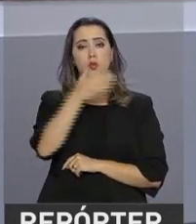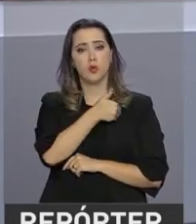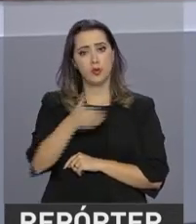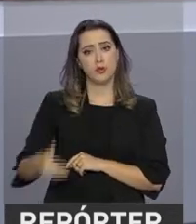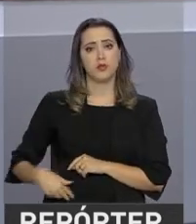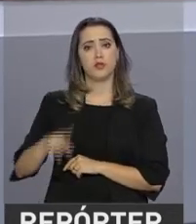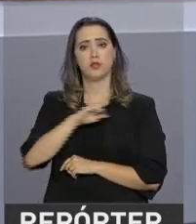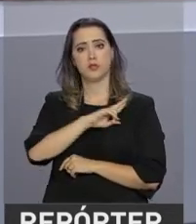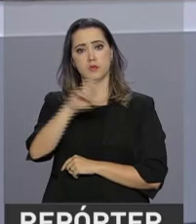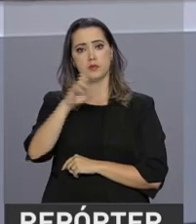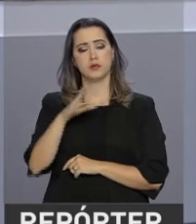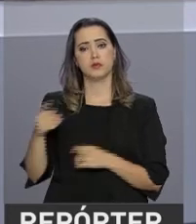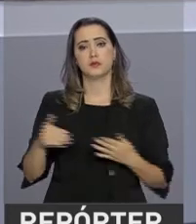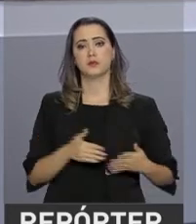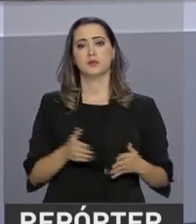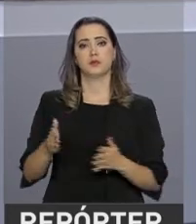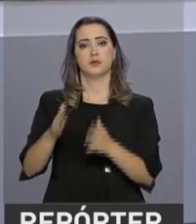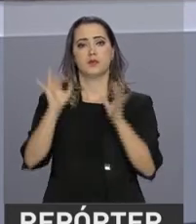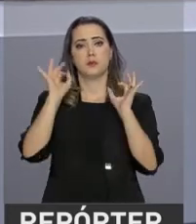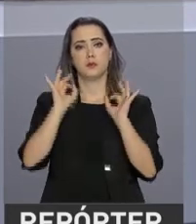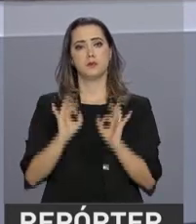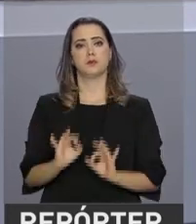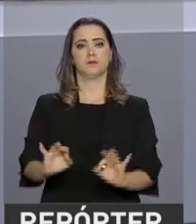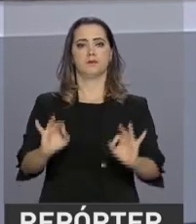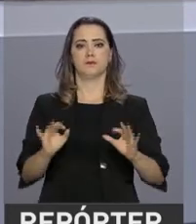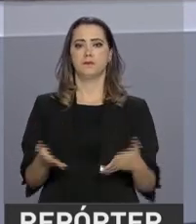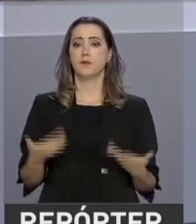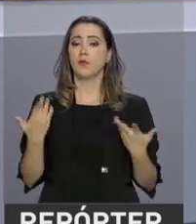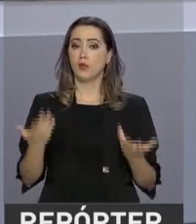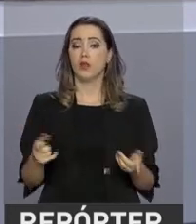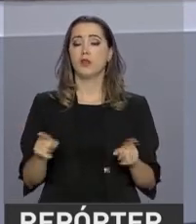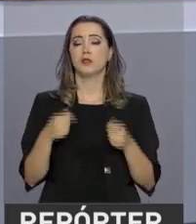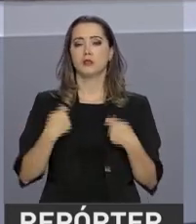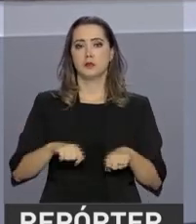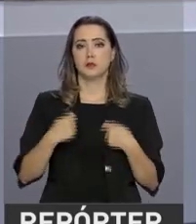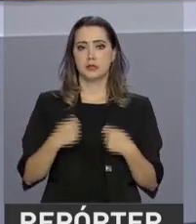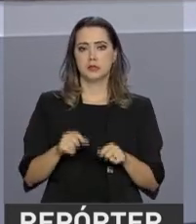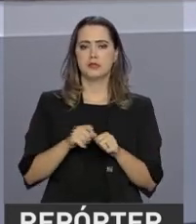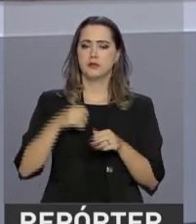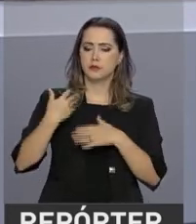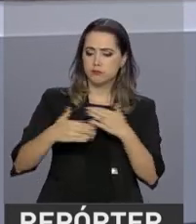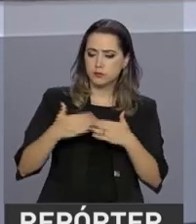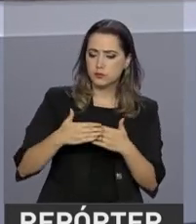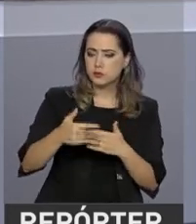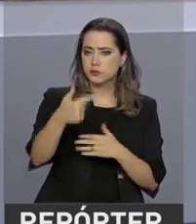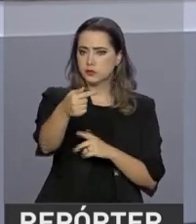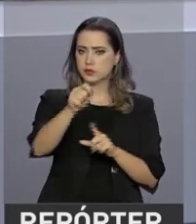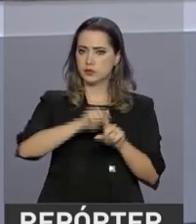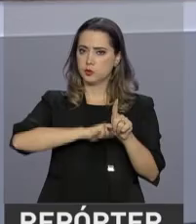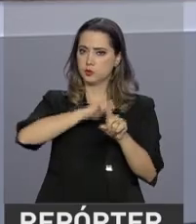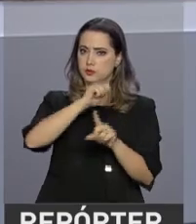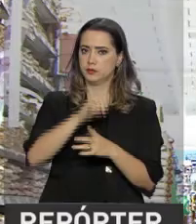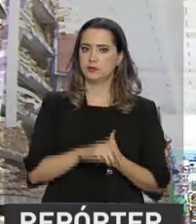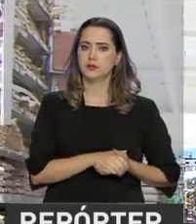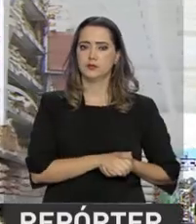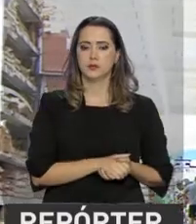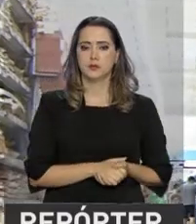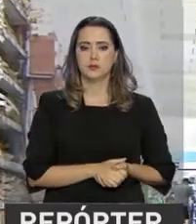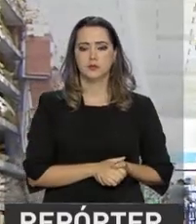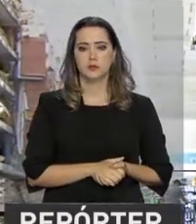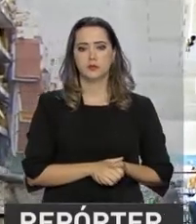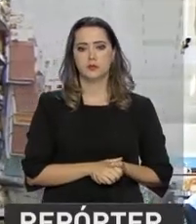por colocar o país no rumo certo e que ainda há muito por fazer nos próximos sete meses a